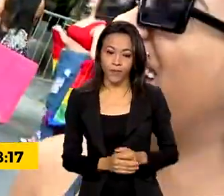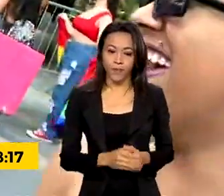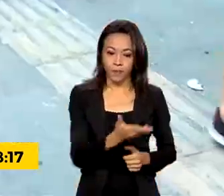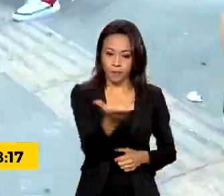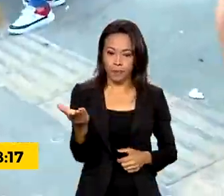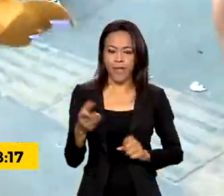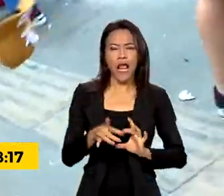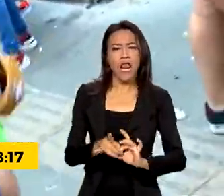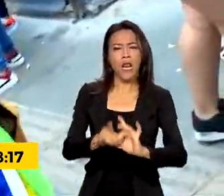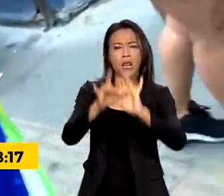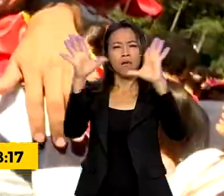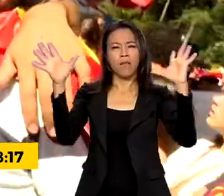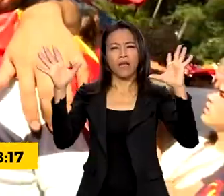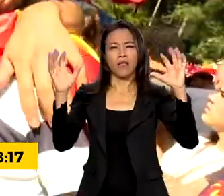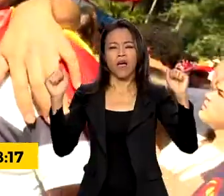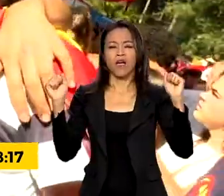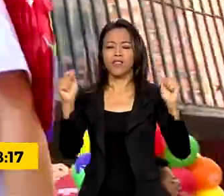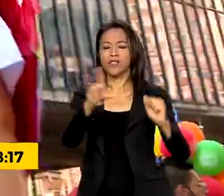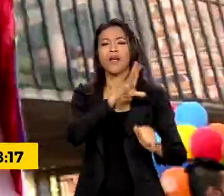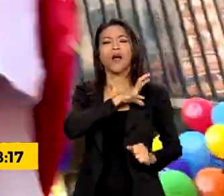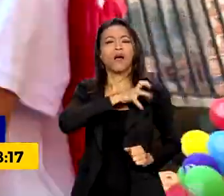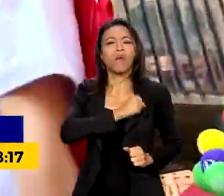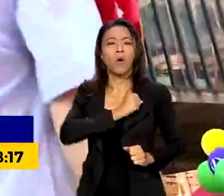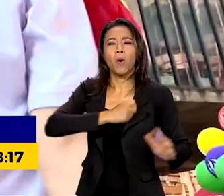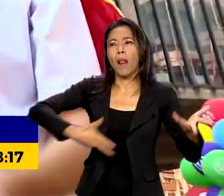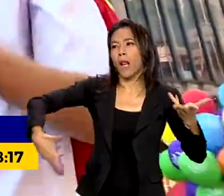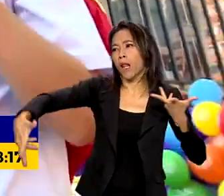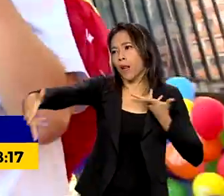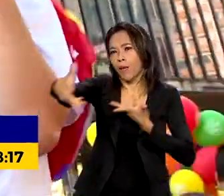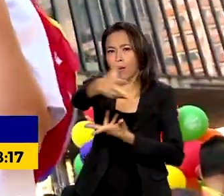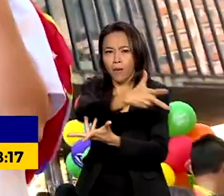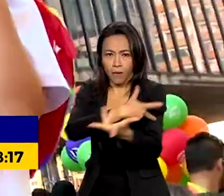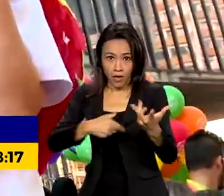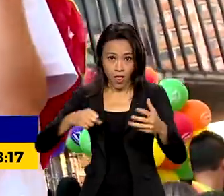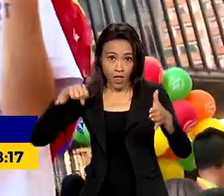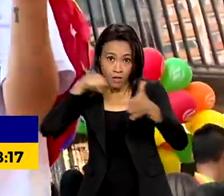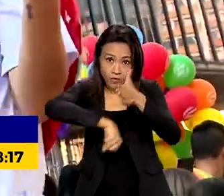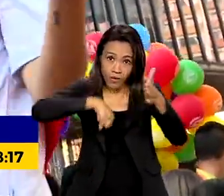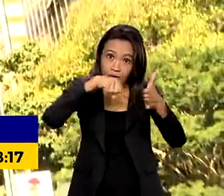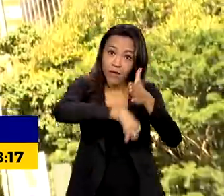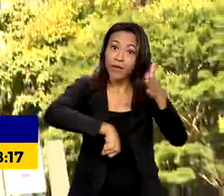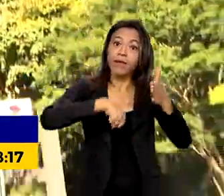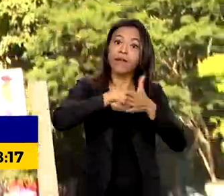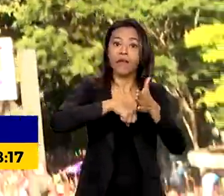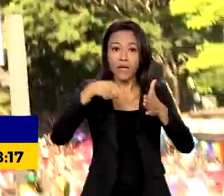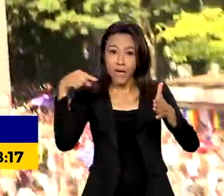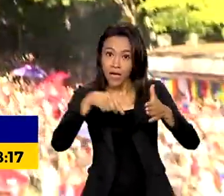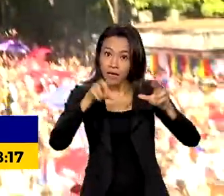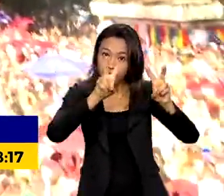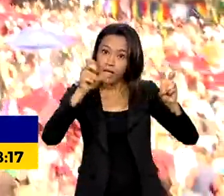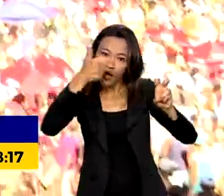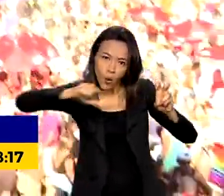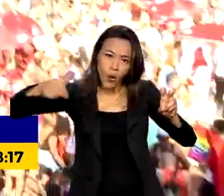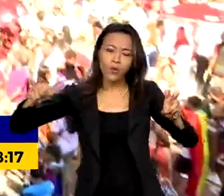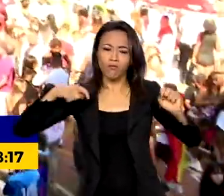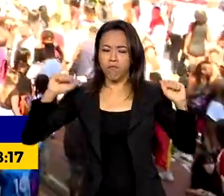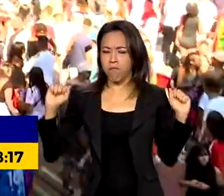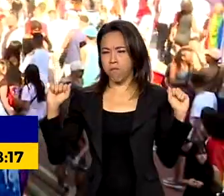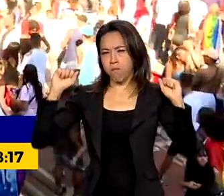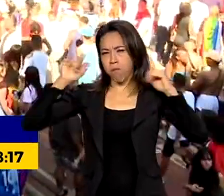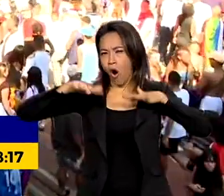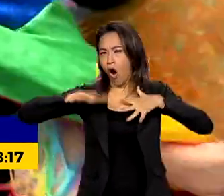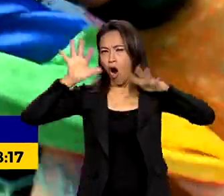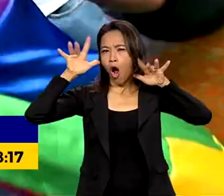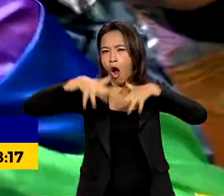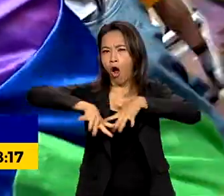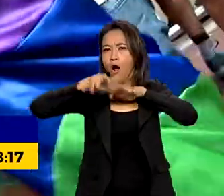Liberdade, diversidade e amor. Para defender essas e outras causas, uma verdadeira multidão tomou conta da Avenida